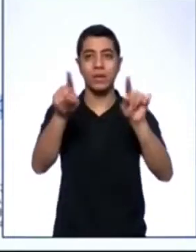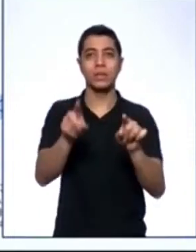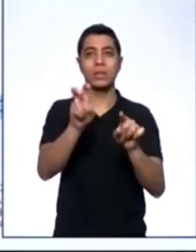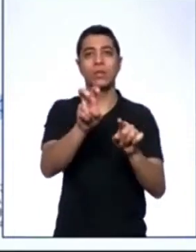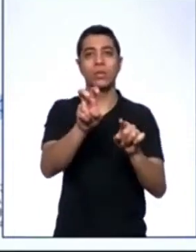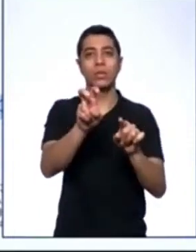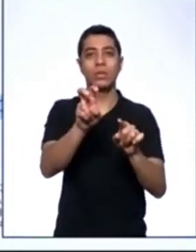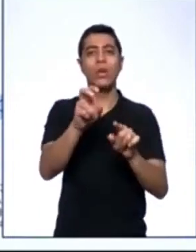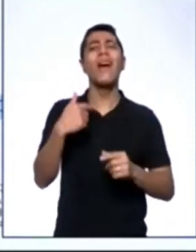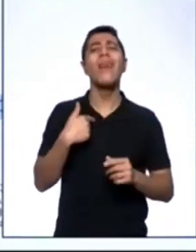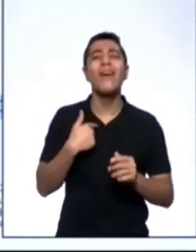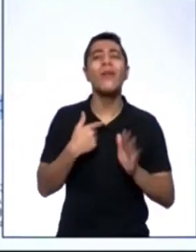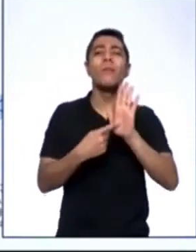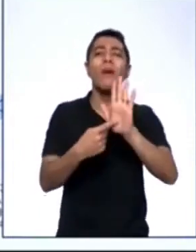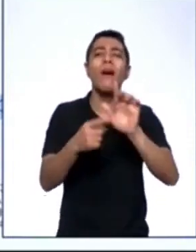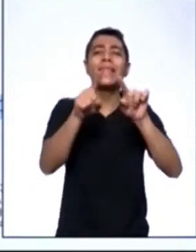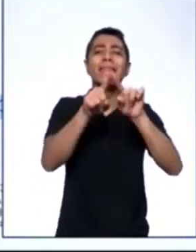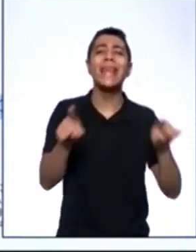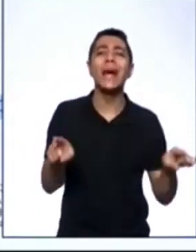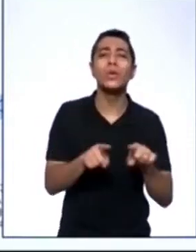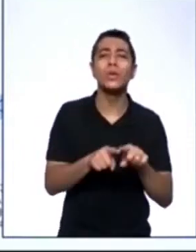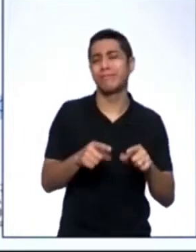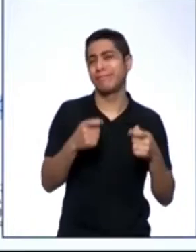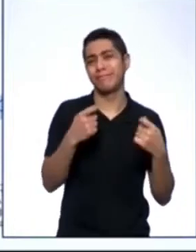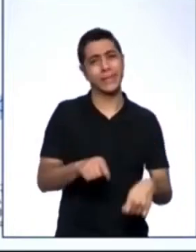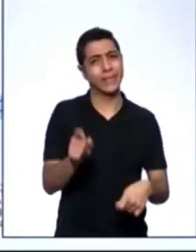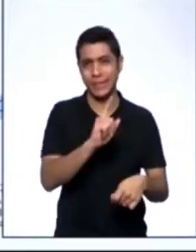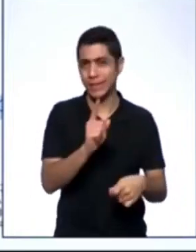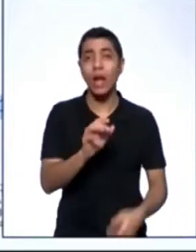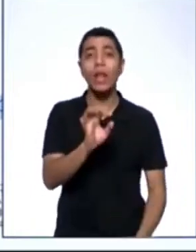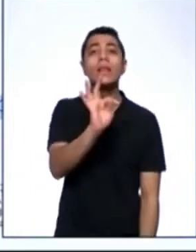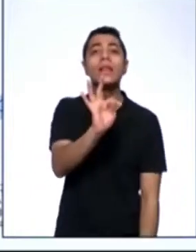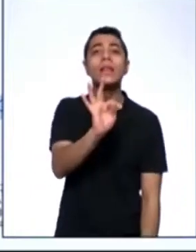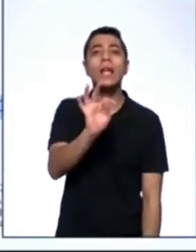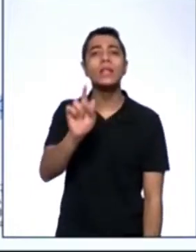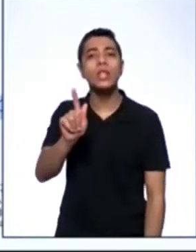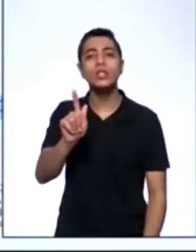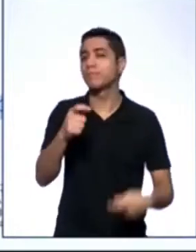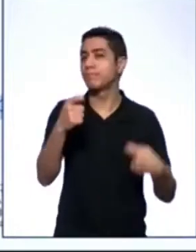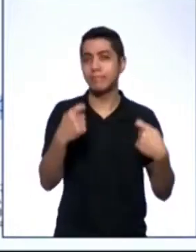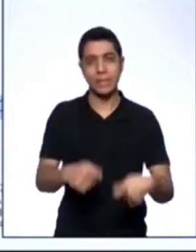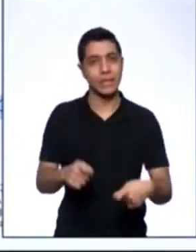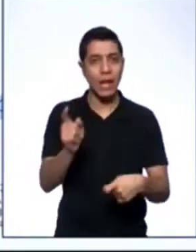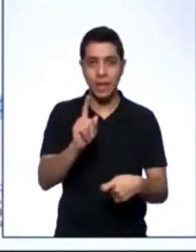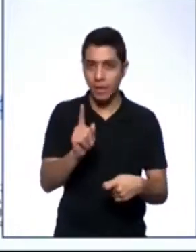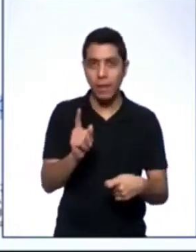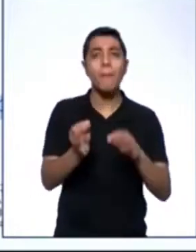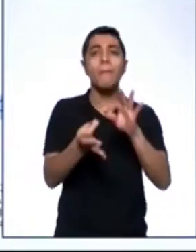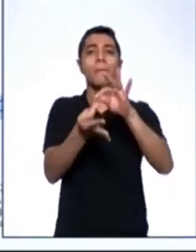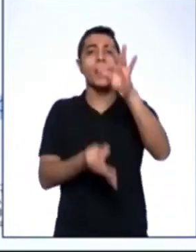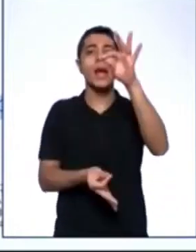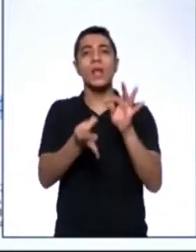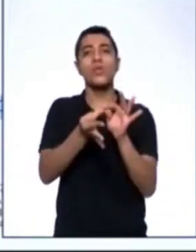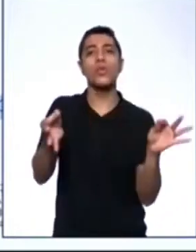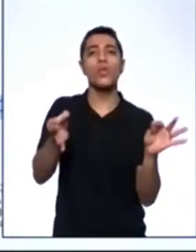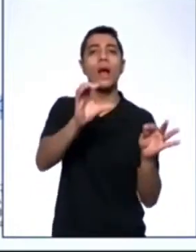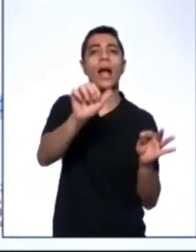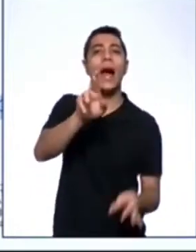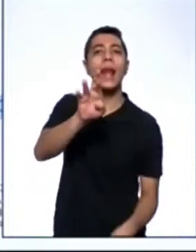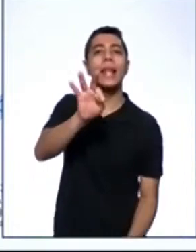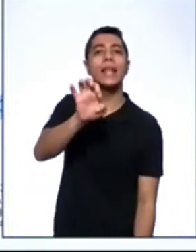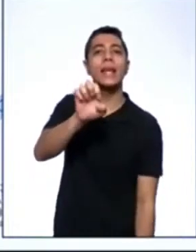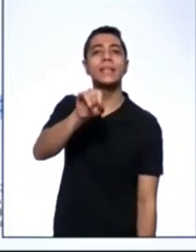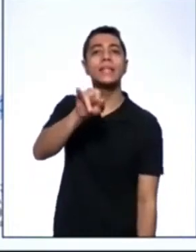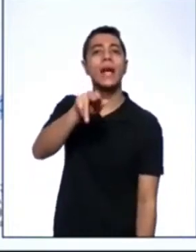esquece tão gente esquece o plano cartesiano olha que coisa doida marca o ponto